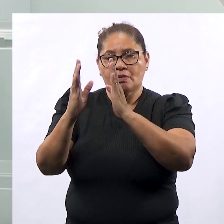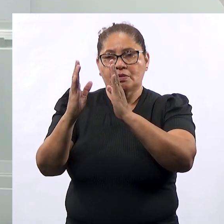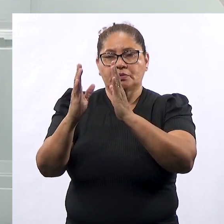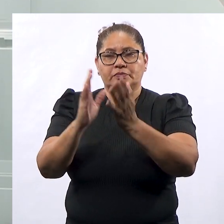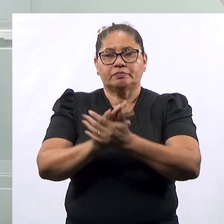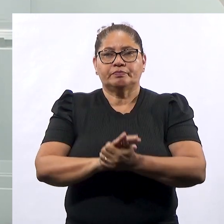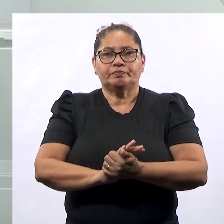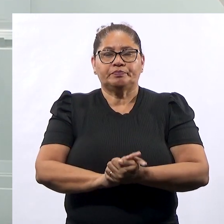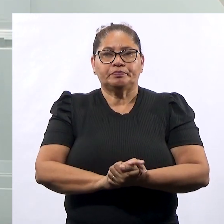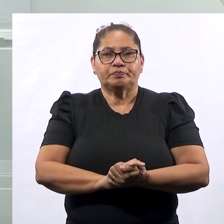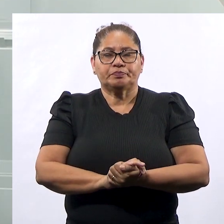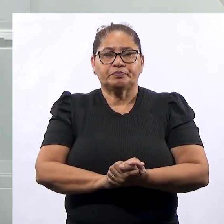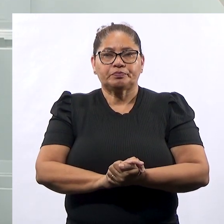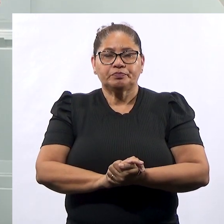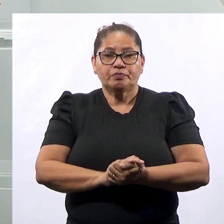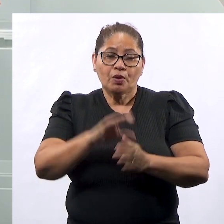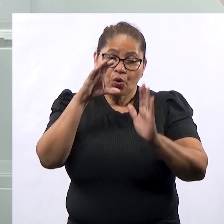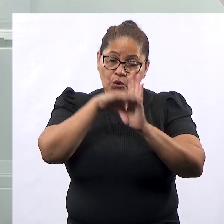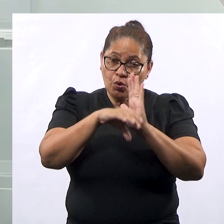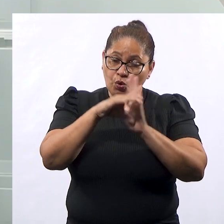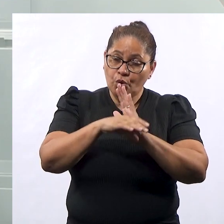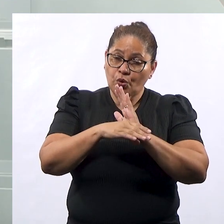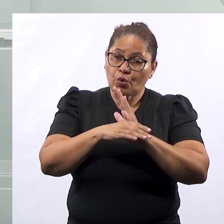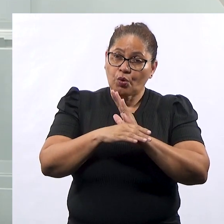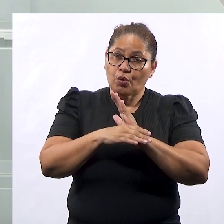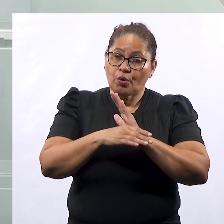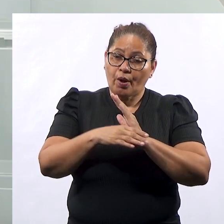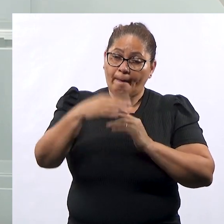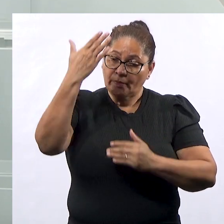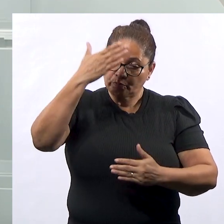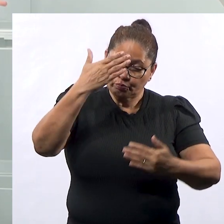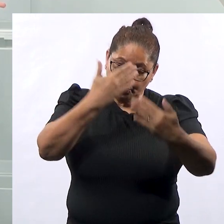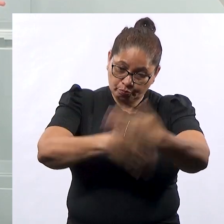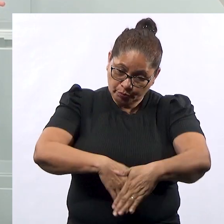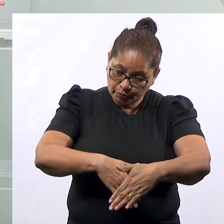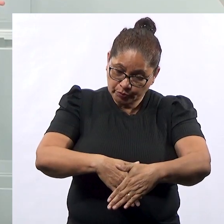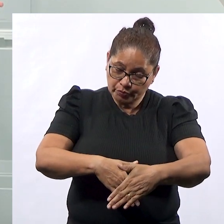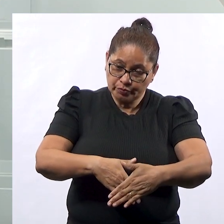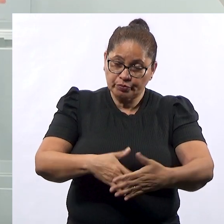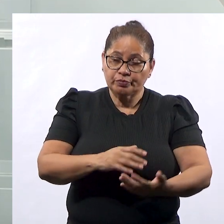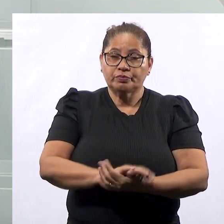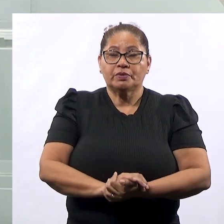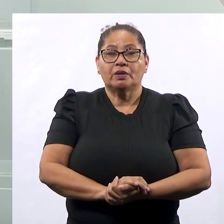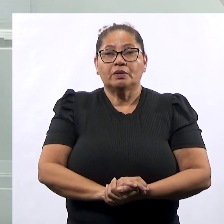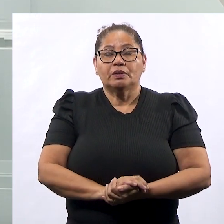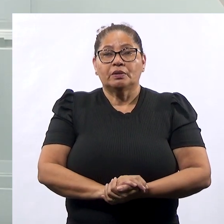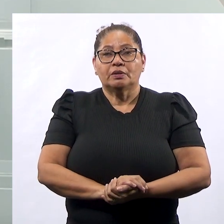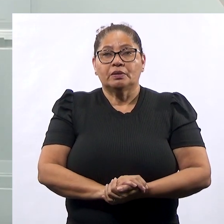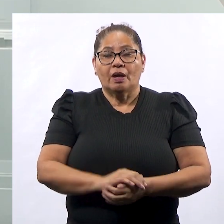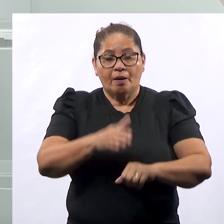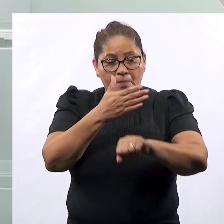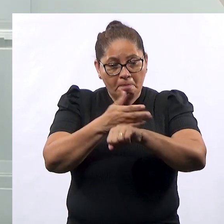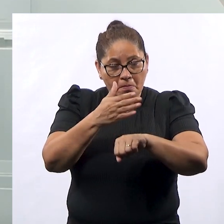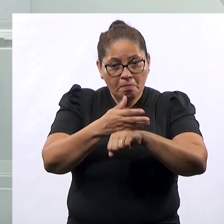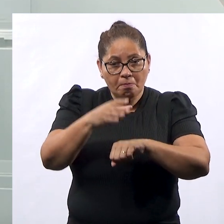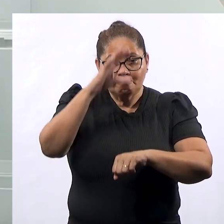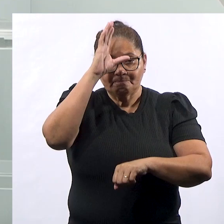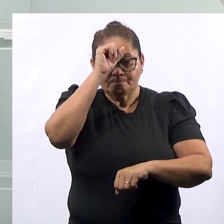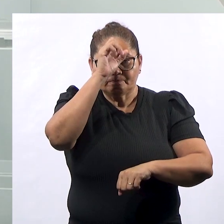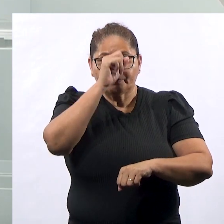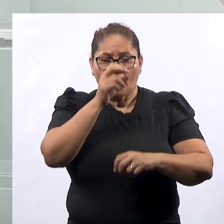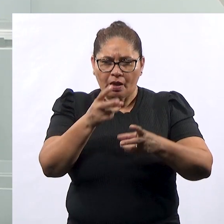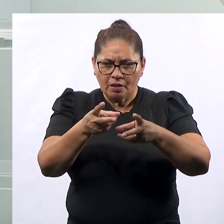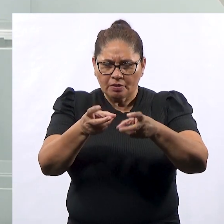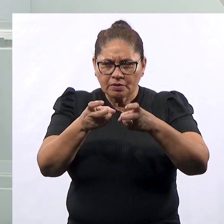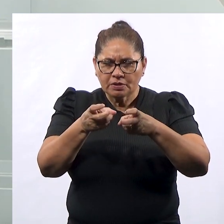diz que transitar entre o conceito de que prova e exame para prática de